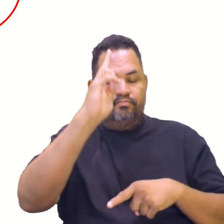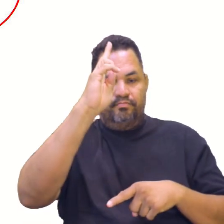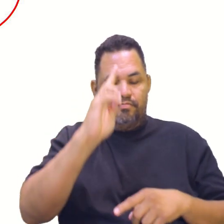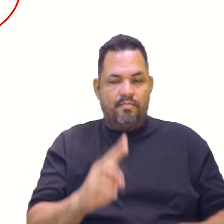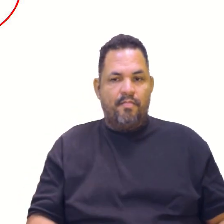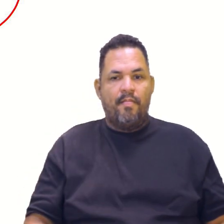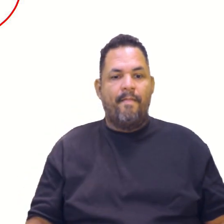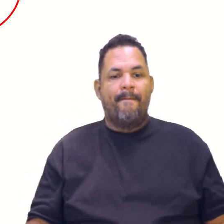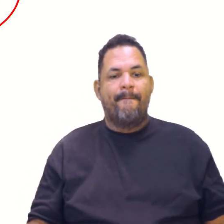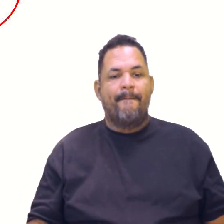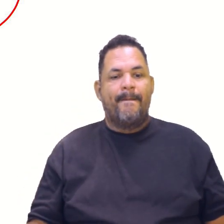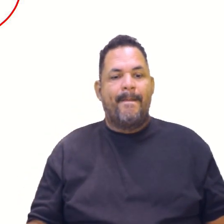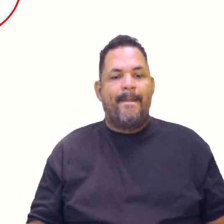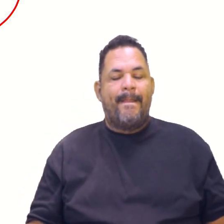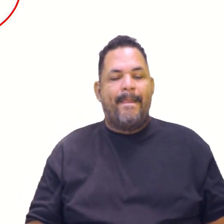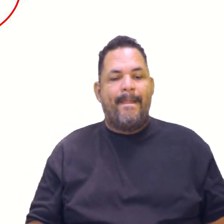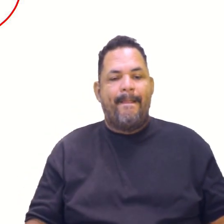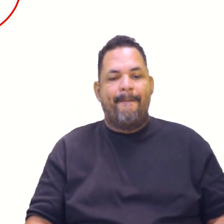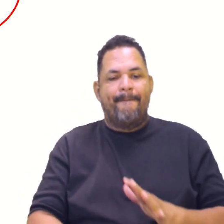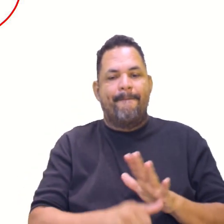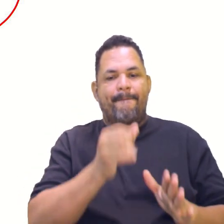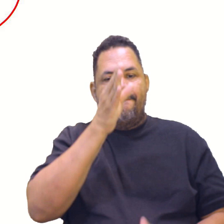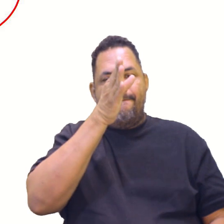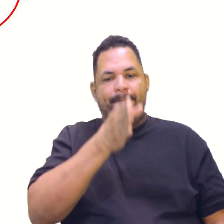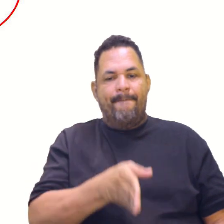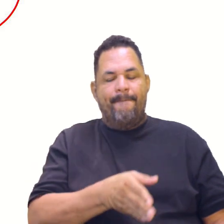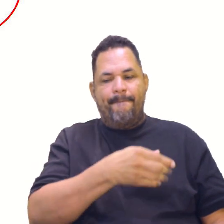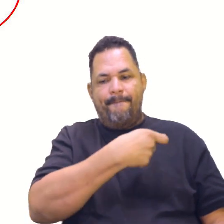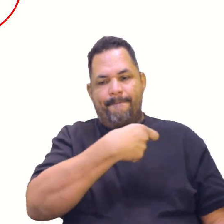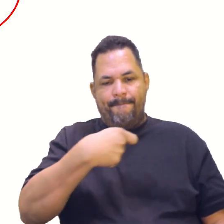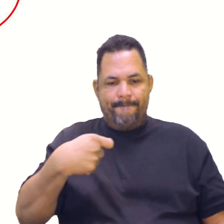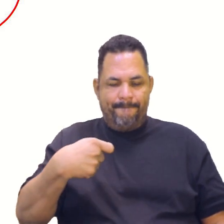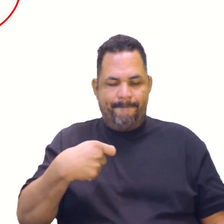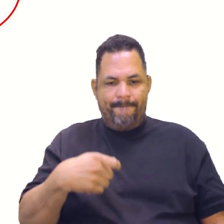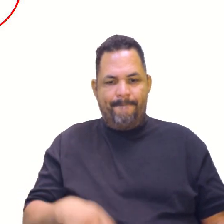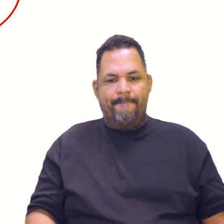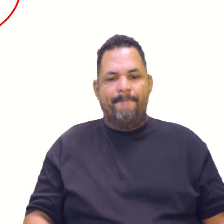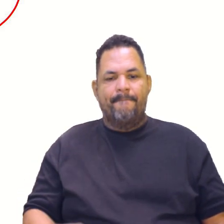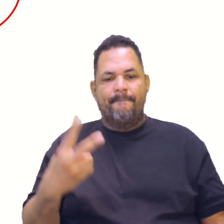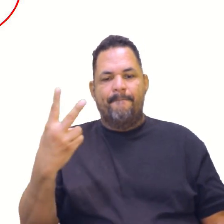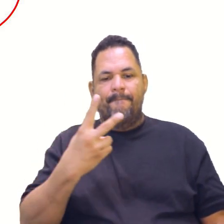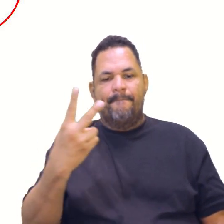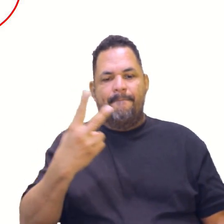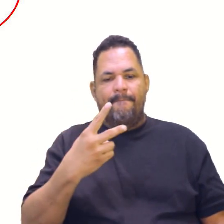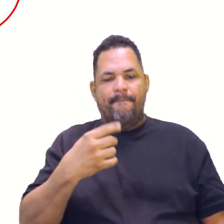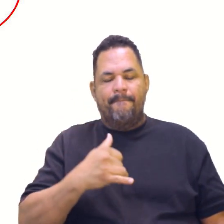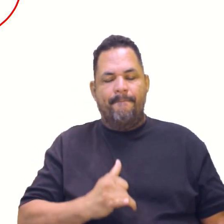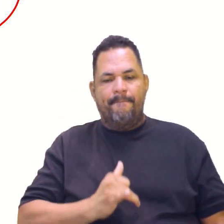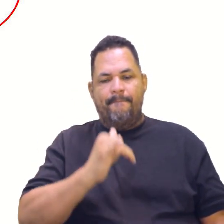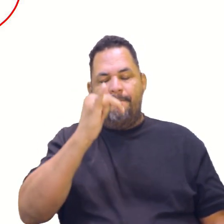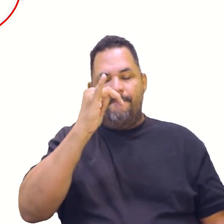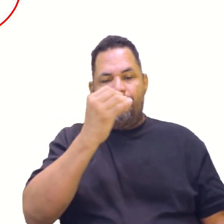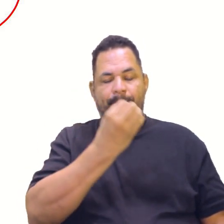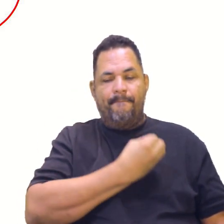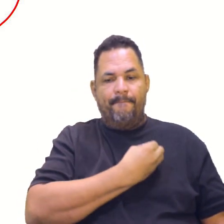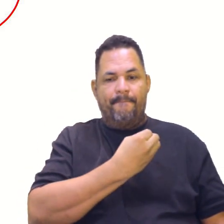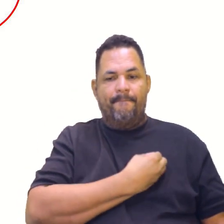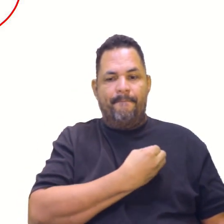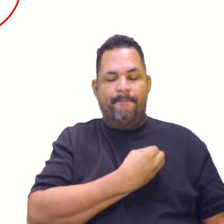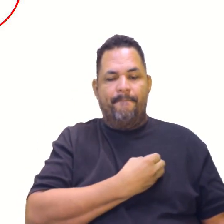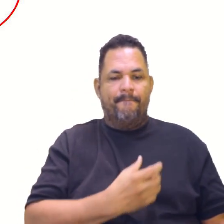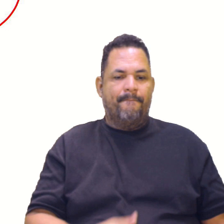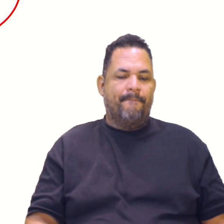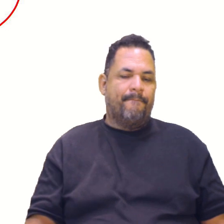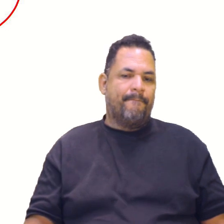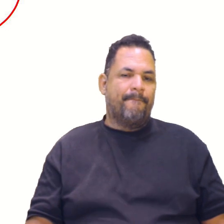lembra? Na primeira coluna a gente coloca os valores de x, dos 3 vértices, tá? Depois, na segunda coluna, a gente coloca o valor